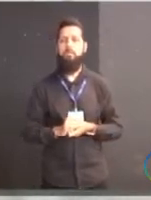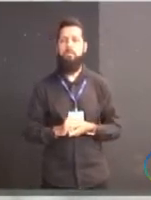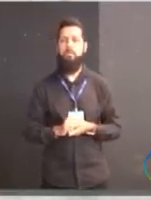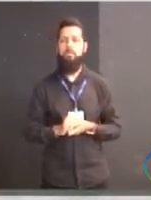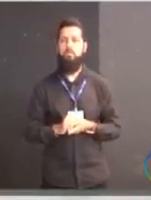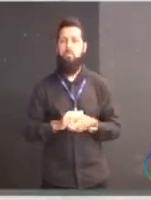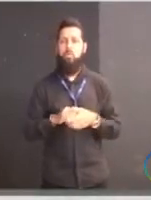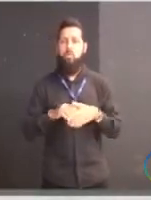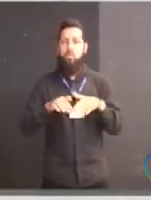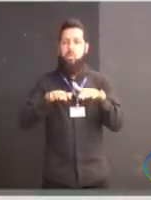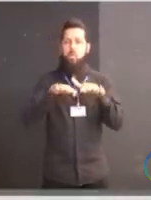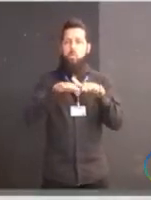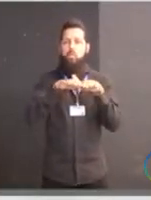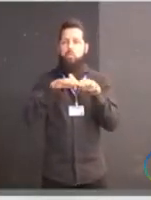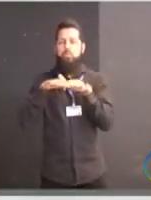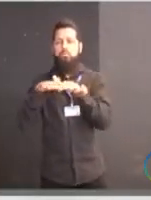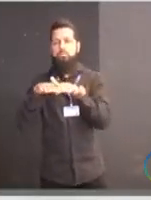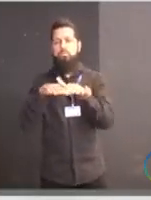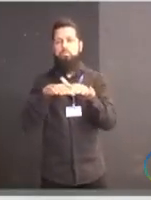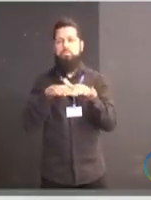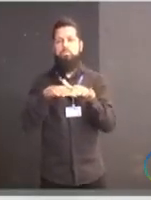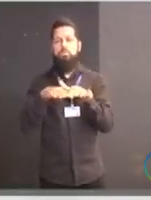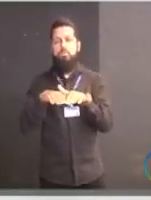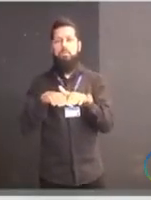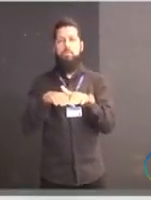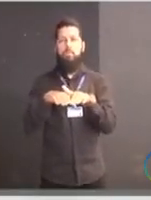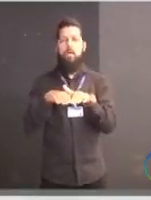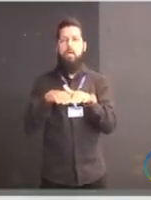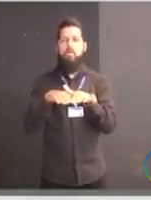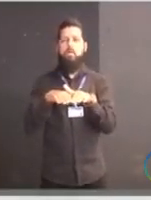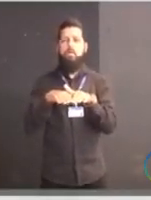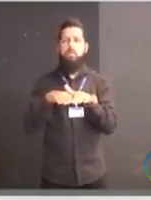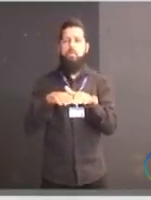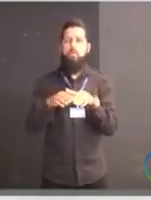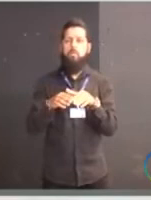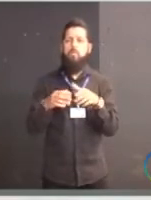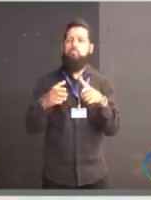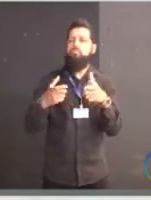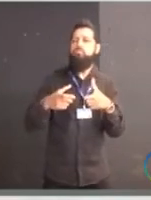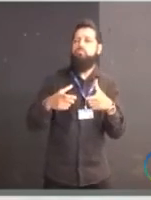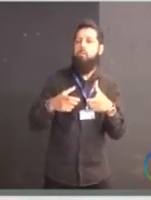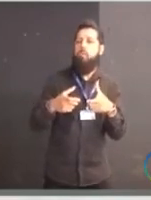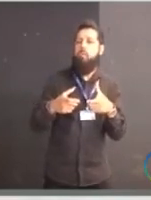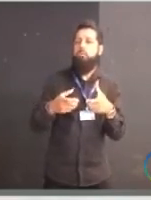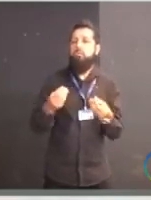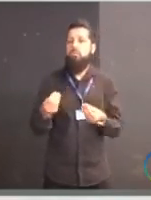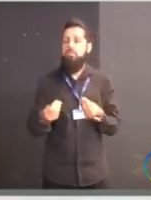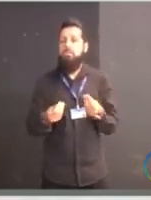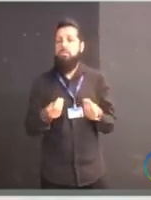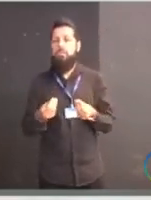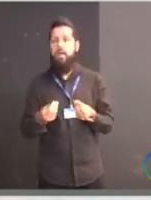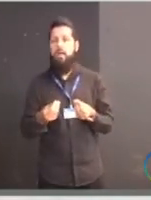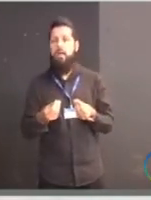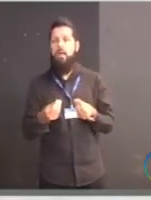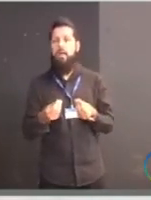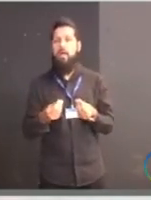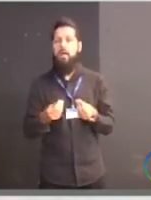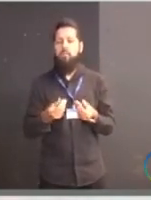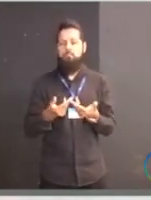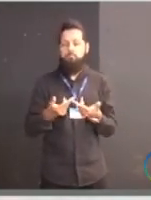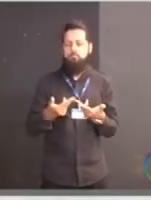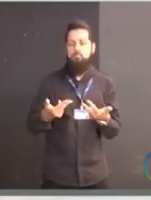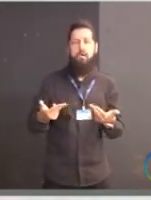vibravam com a doutrina espírita na França, onde estava aquele contingente de almas